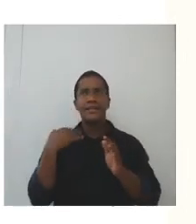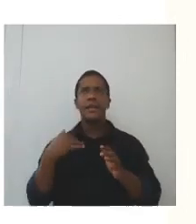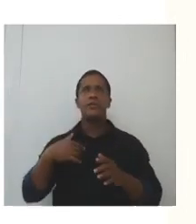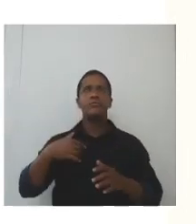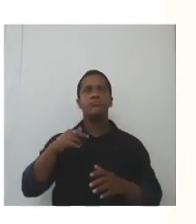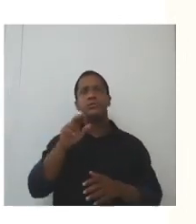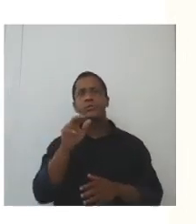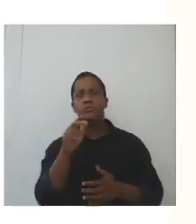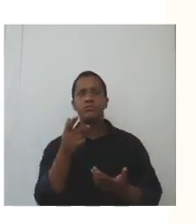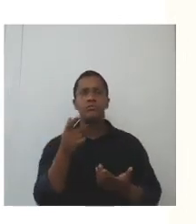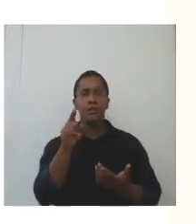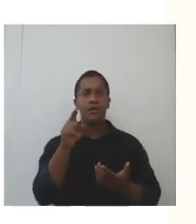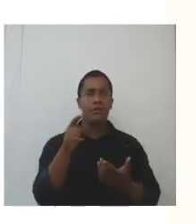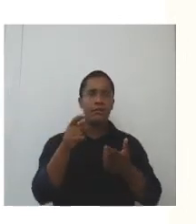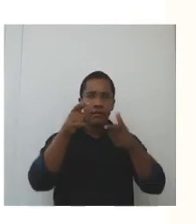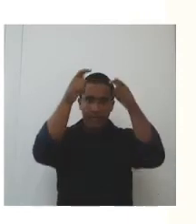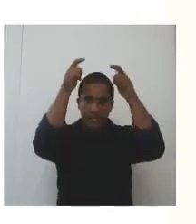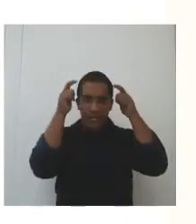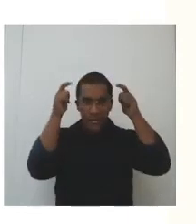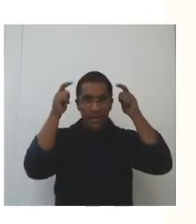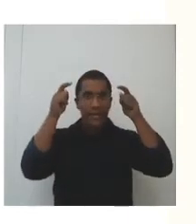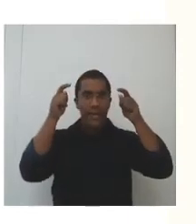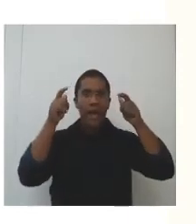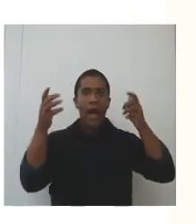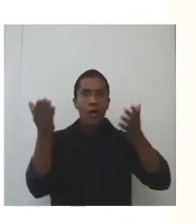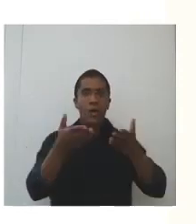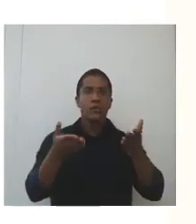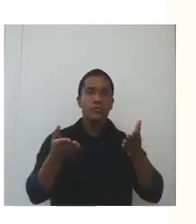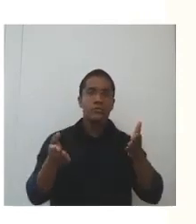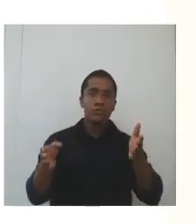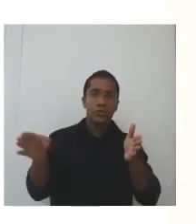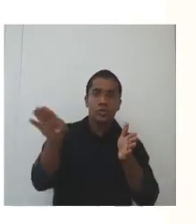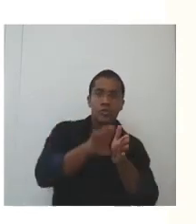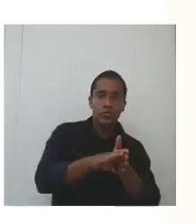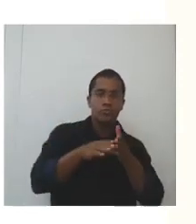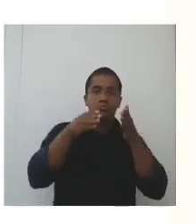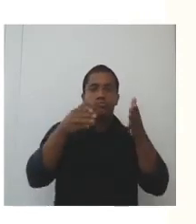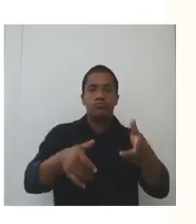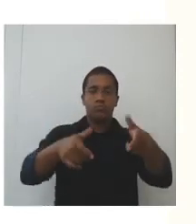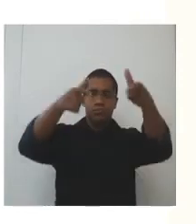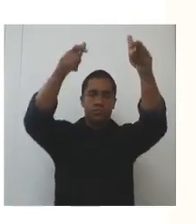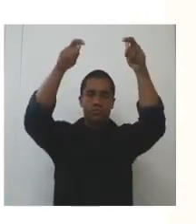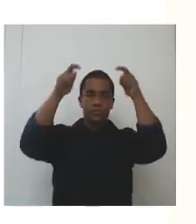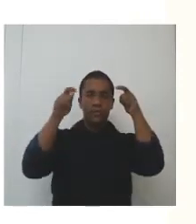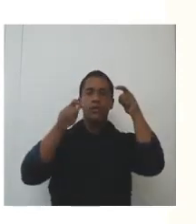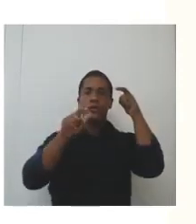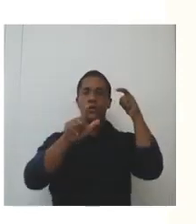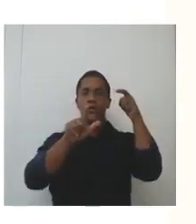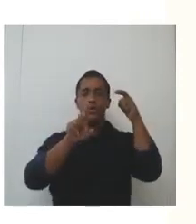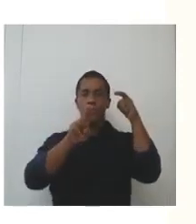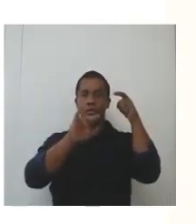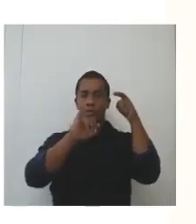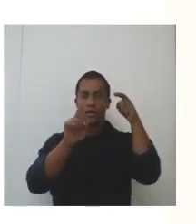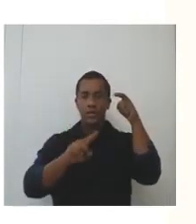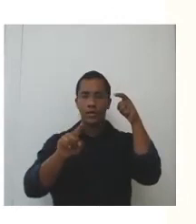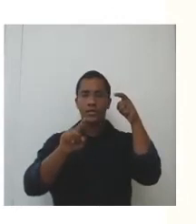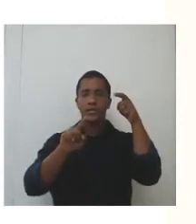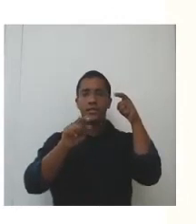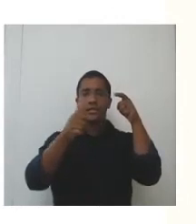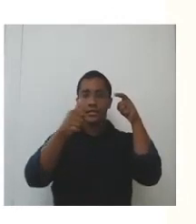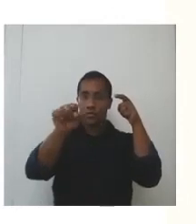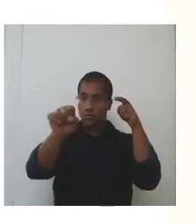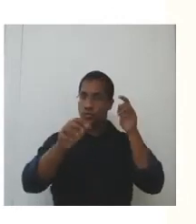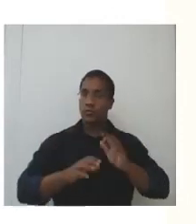trono. Chega ao poder, nesse momento, Luís XVIII. E aí, ó, nesse caso, aliado dos reis